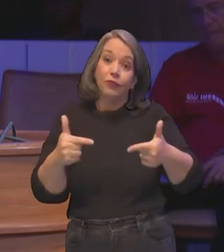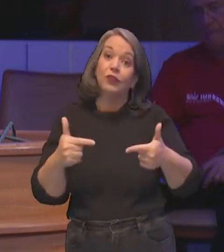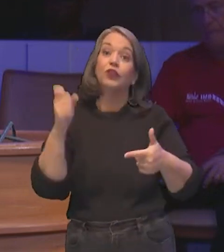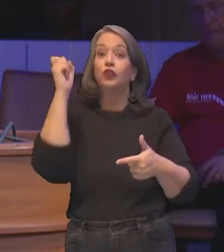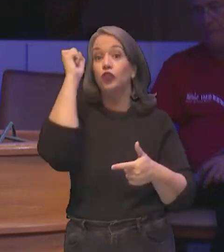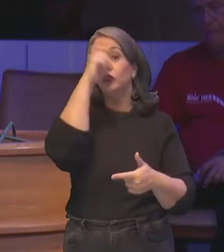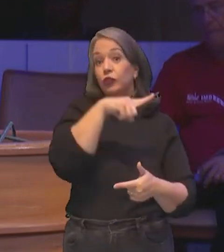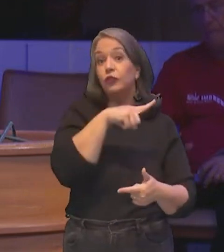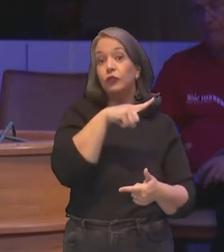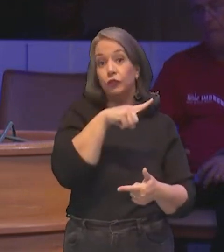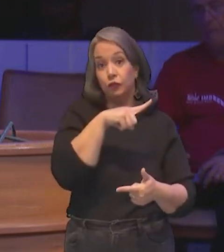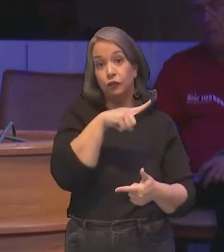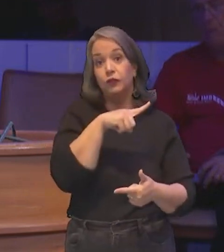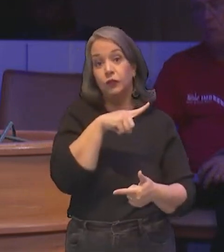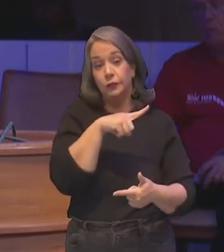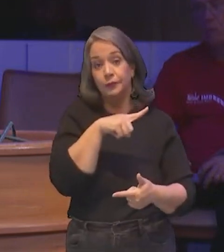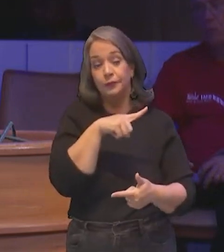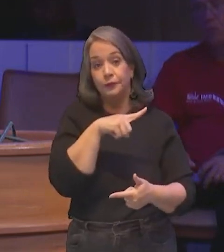da realidade